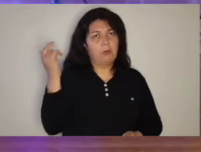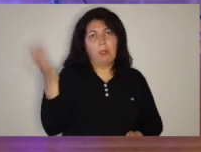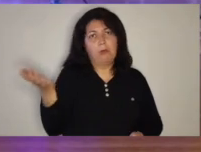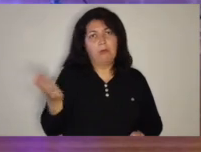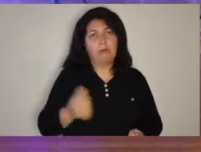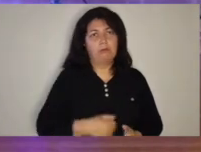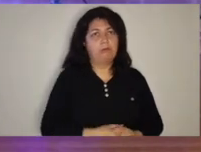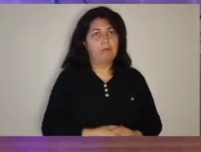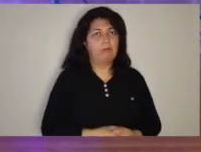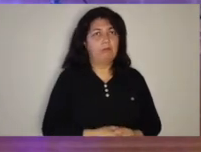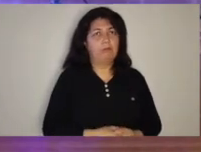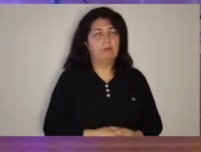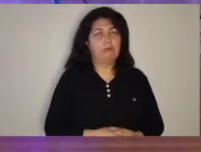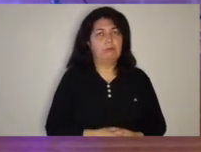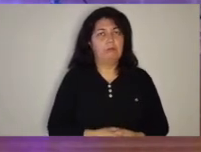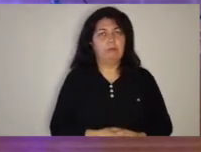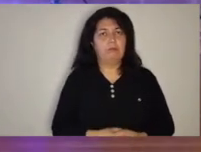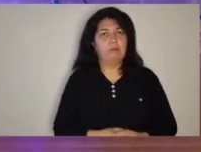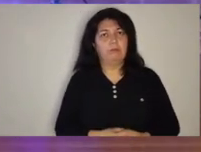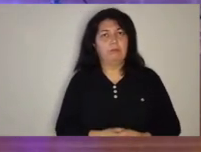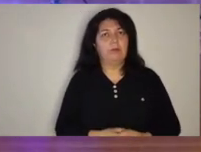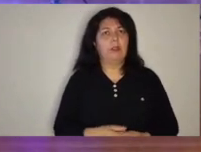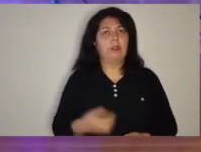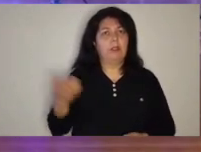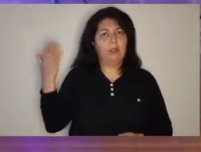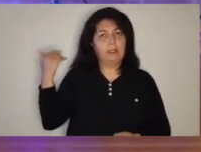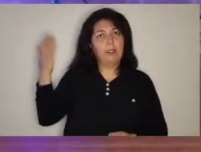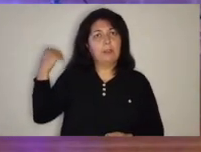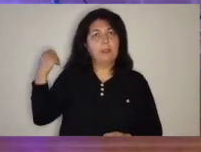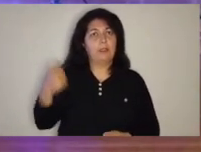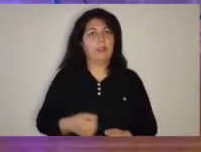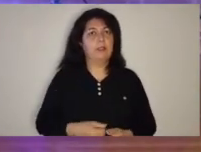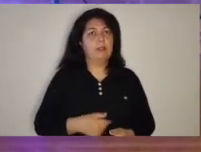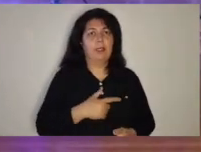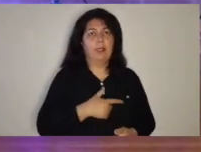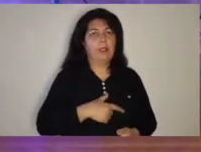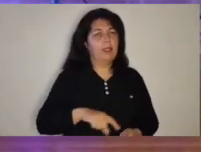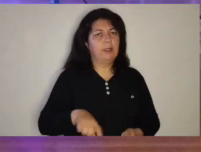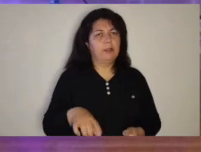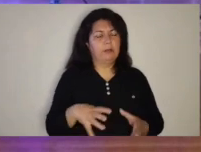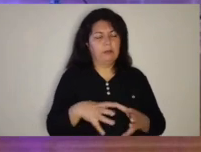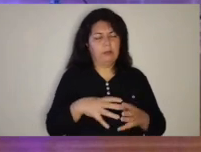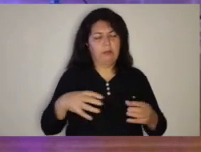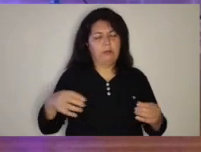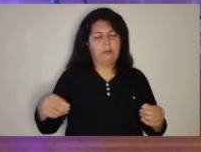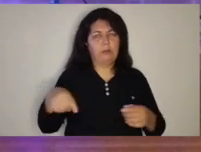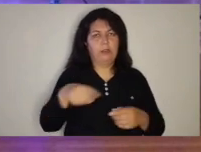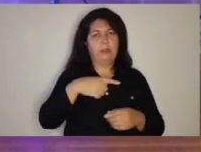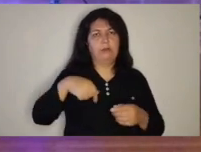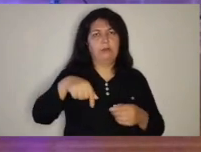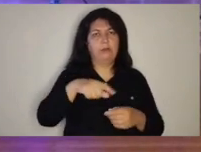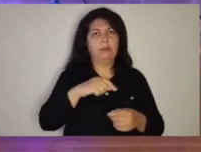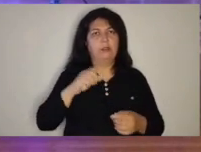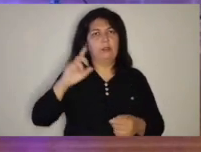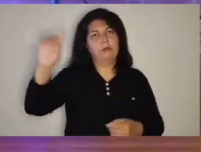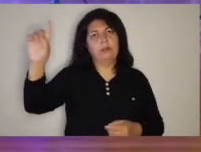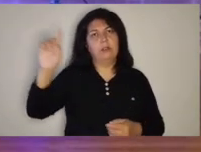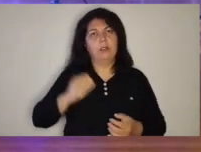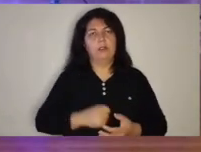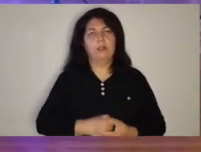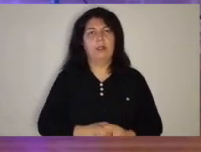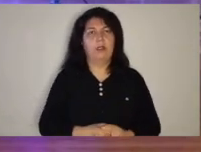tinham Bíblia. Naquela época eles não tinham o Espírito Santo de Deus. Eles